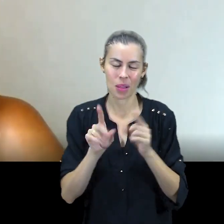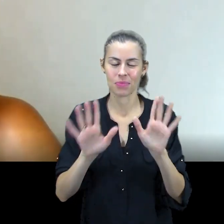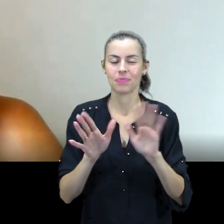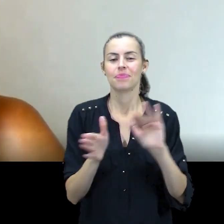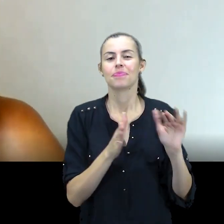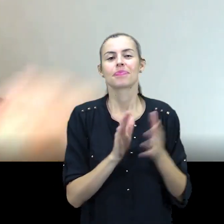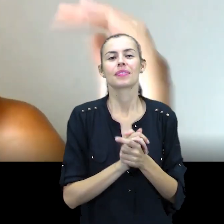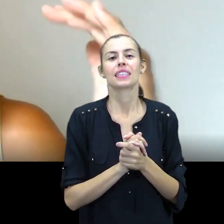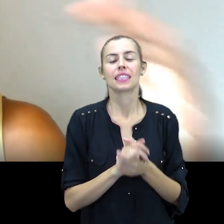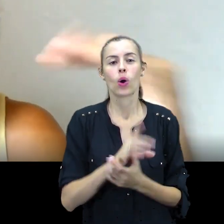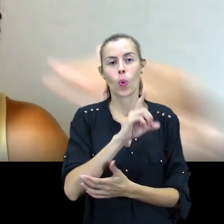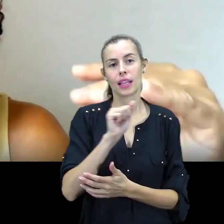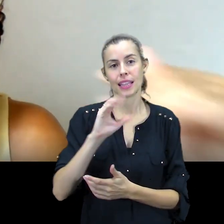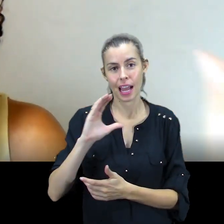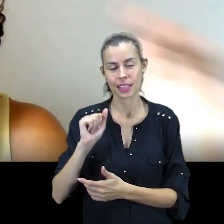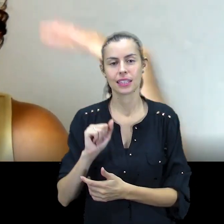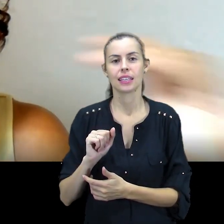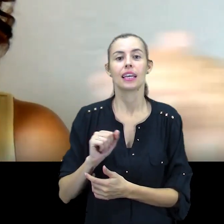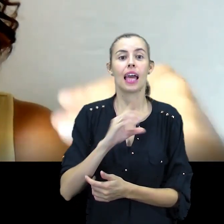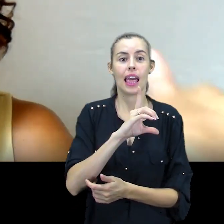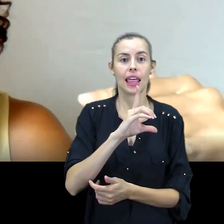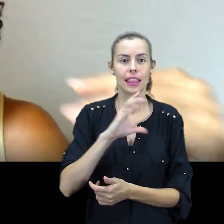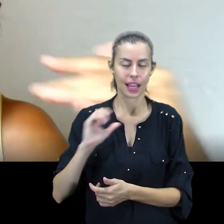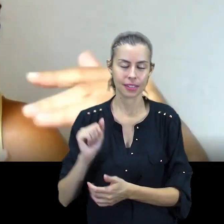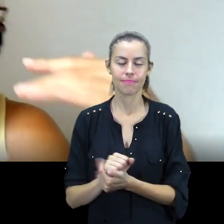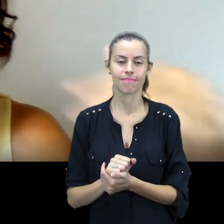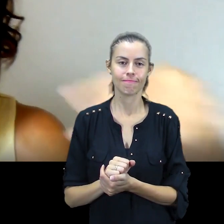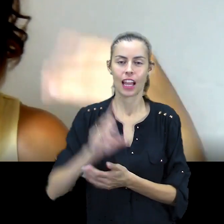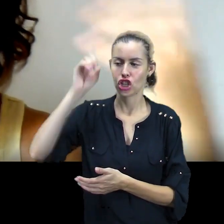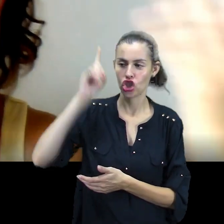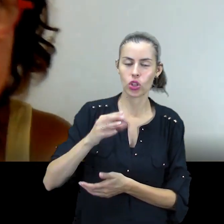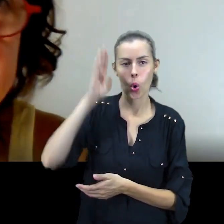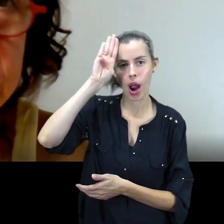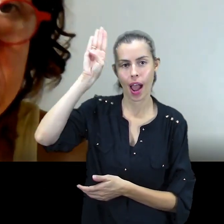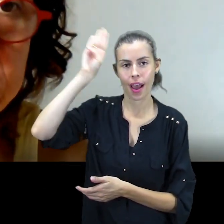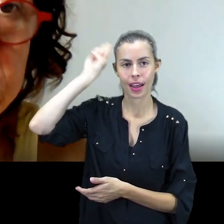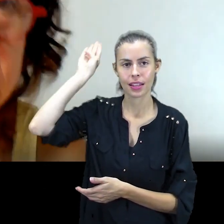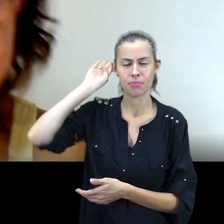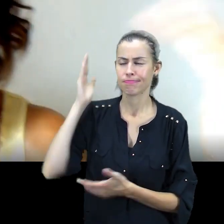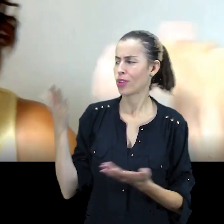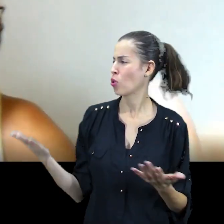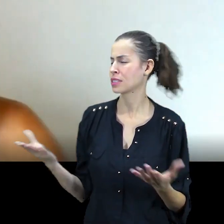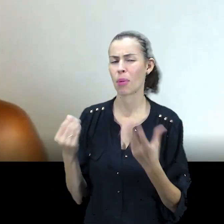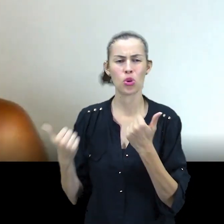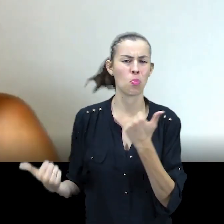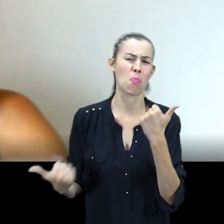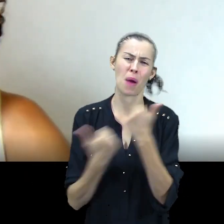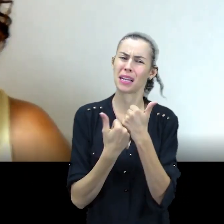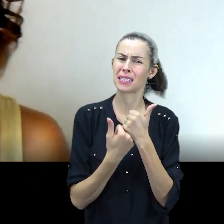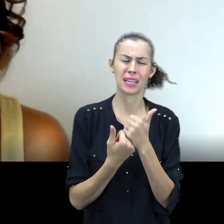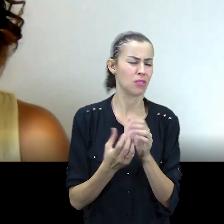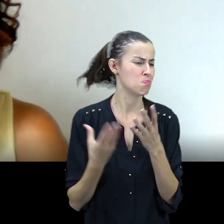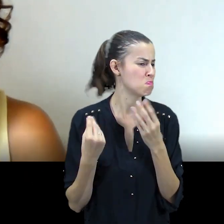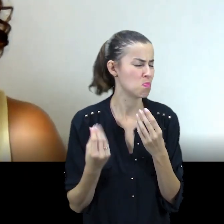dos estudantes, para que cada estudante tenha, semestre a semestre, a quantidade de horas que já cursou de extensão, as quantidades que